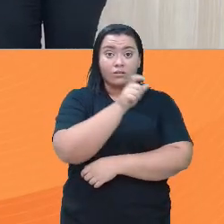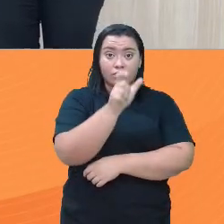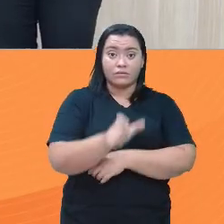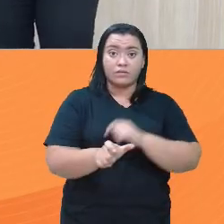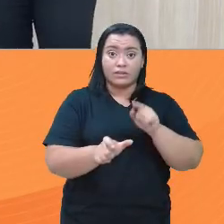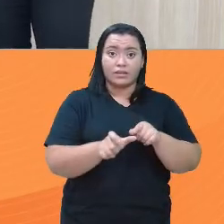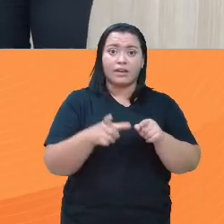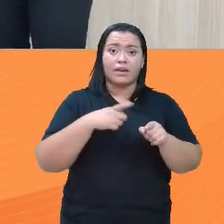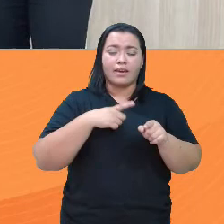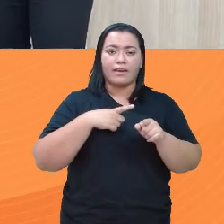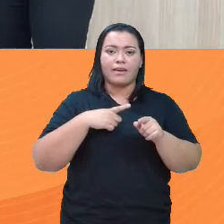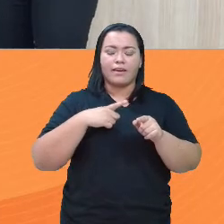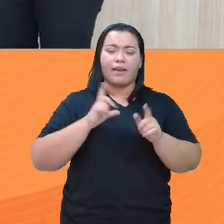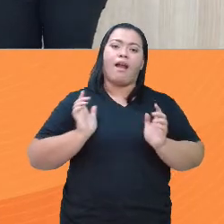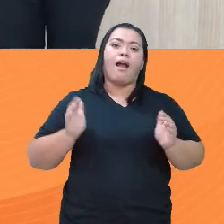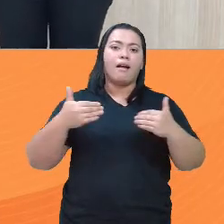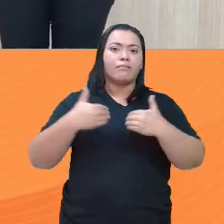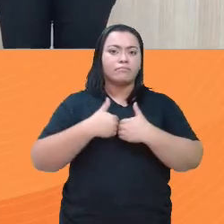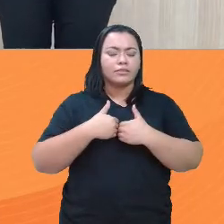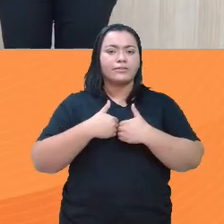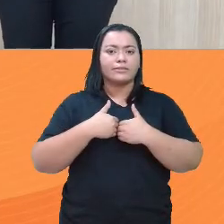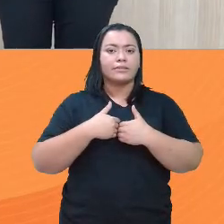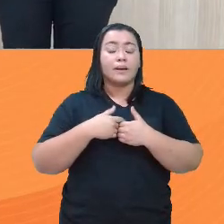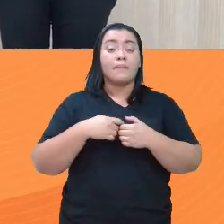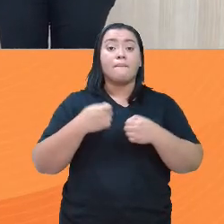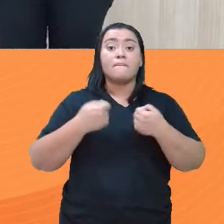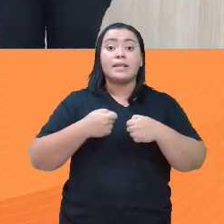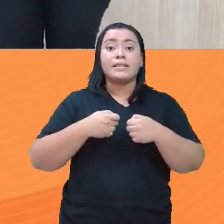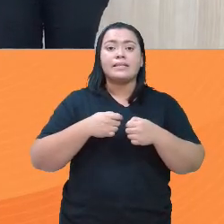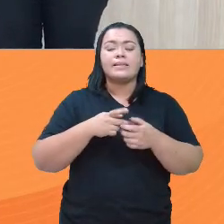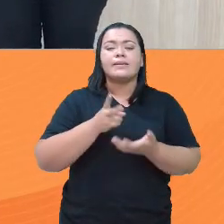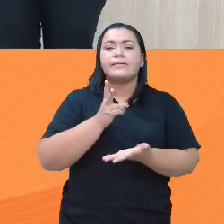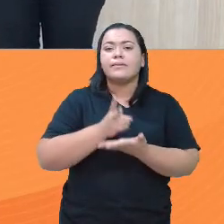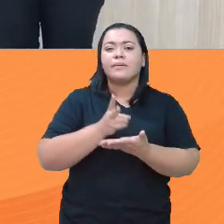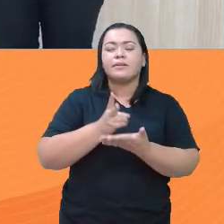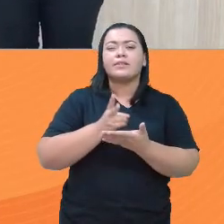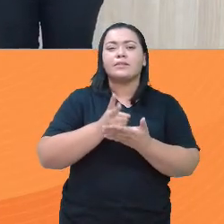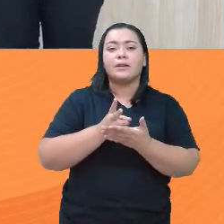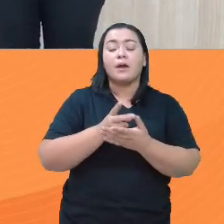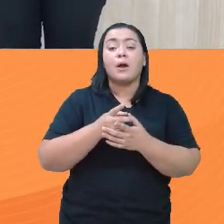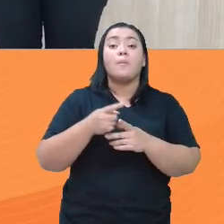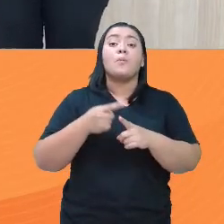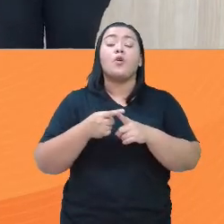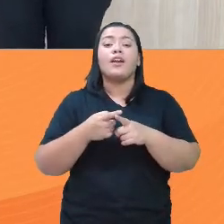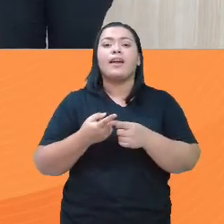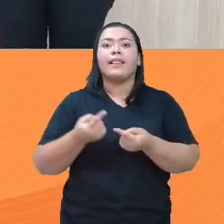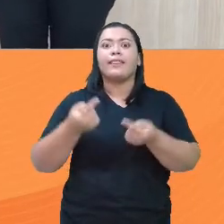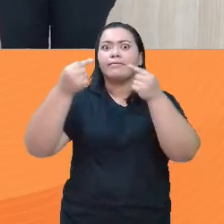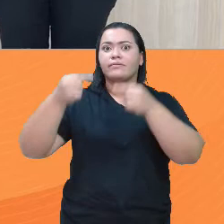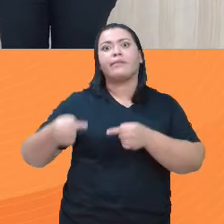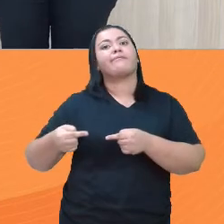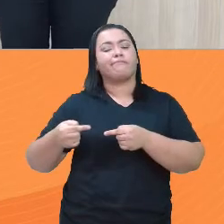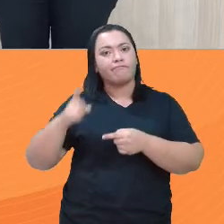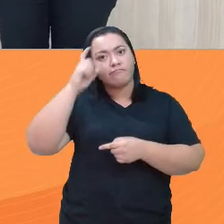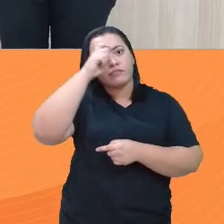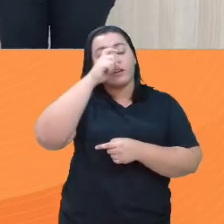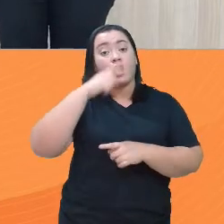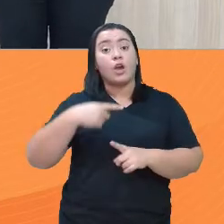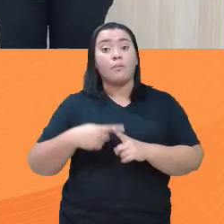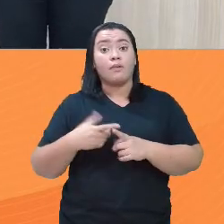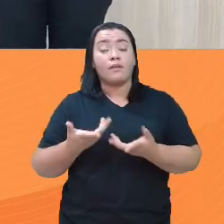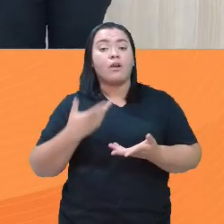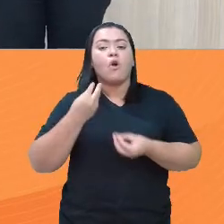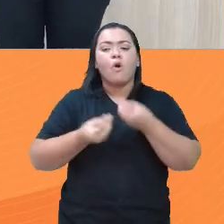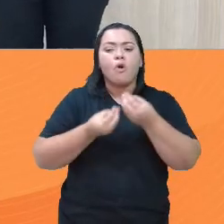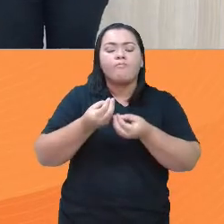no espectro do autismo, a estabilidade em algumas situações é um grande desafio. E aí, quando a gente permeia esse